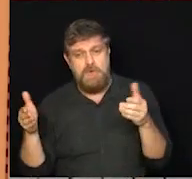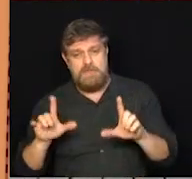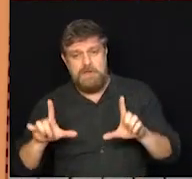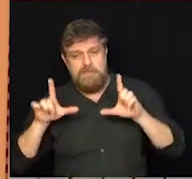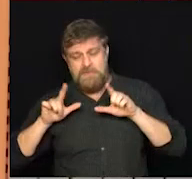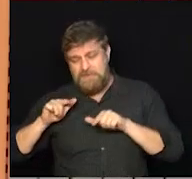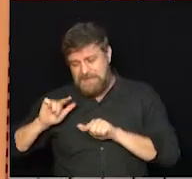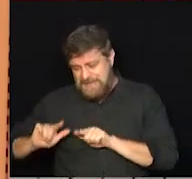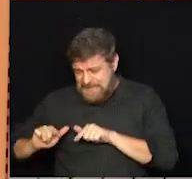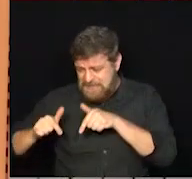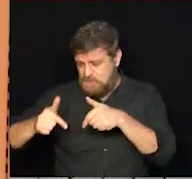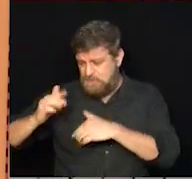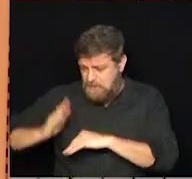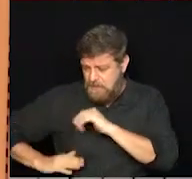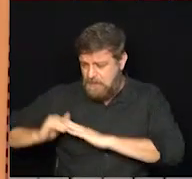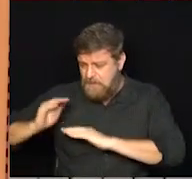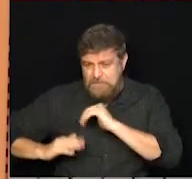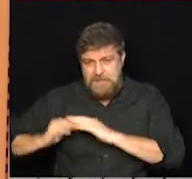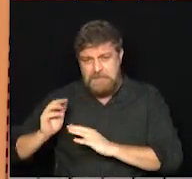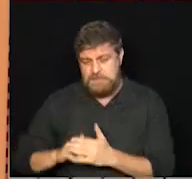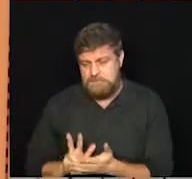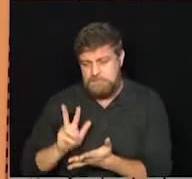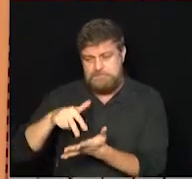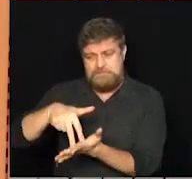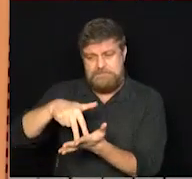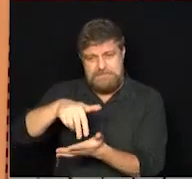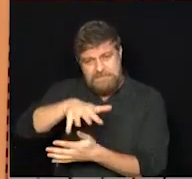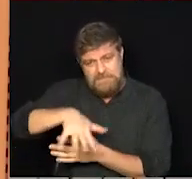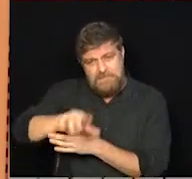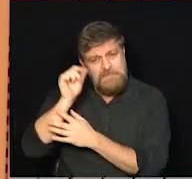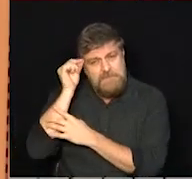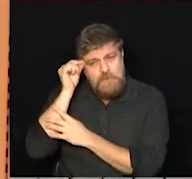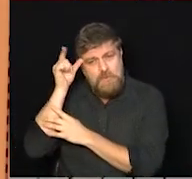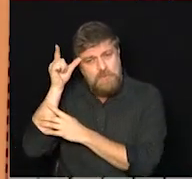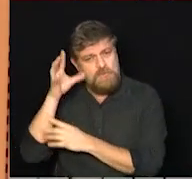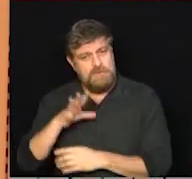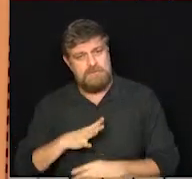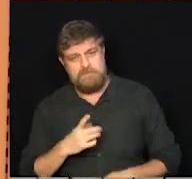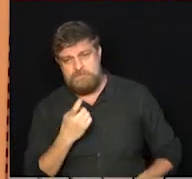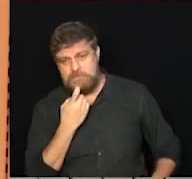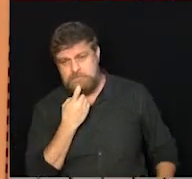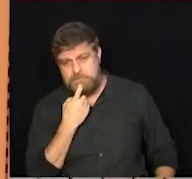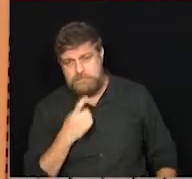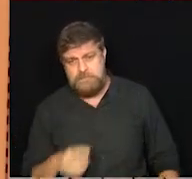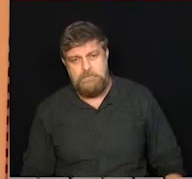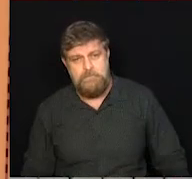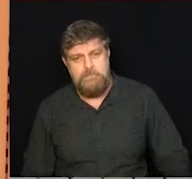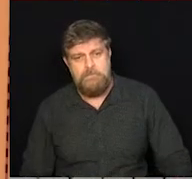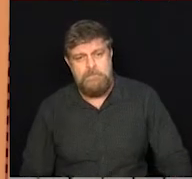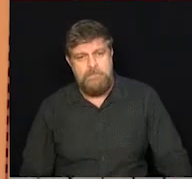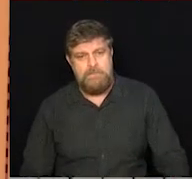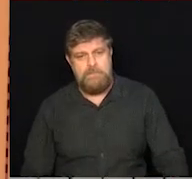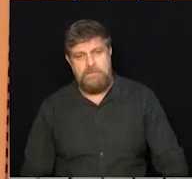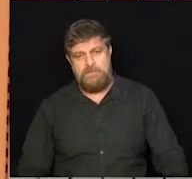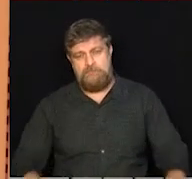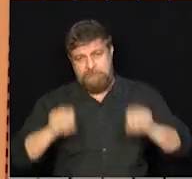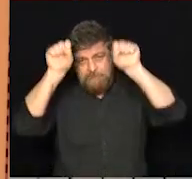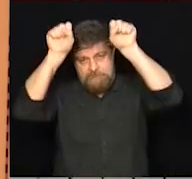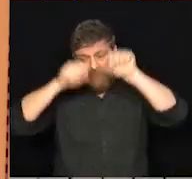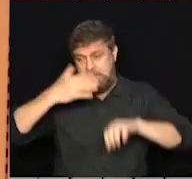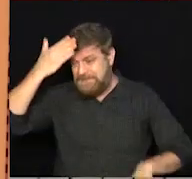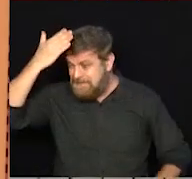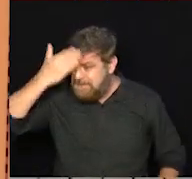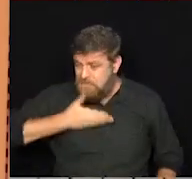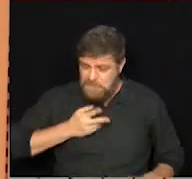atuam em várias frentes da cultura no município de Campinas e testemunho